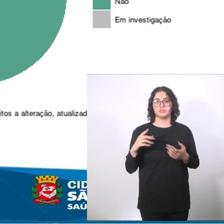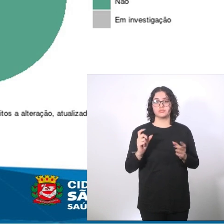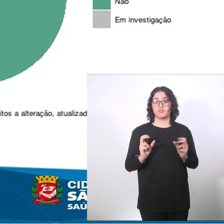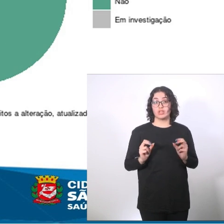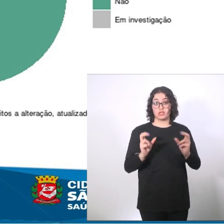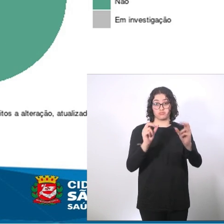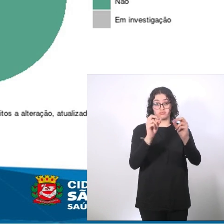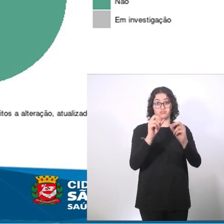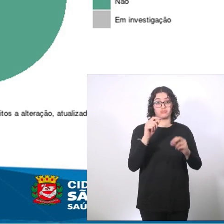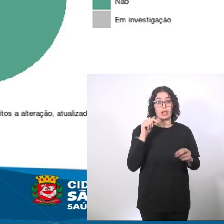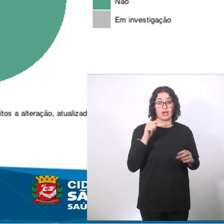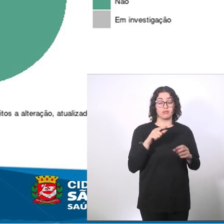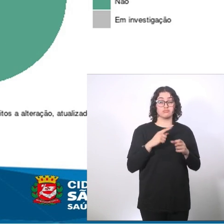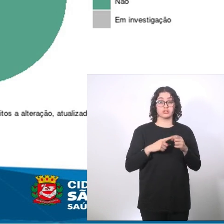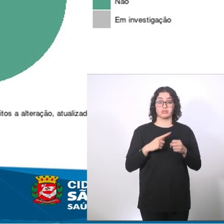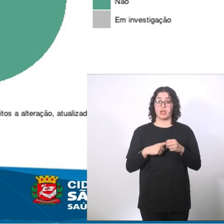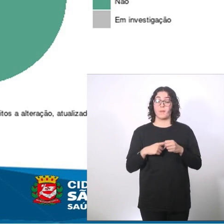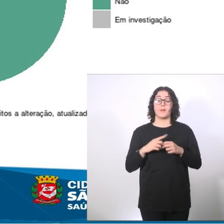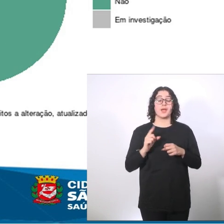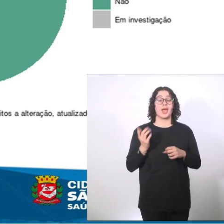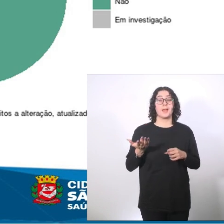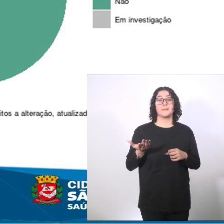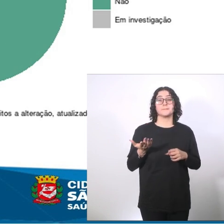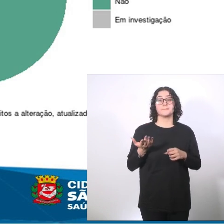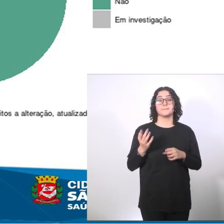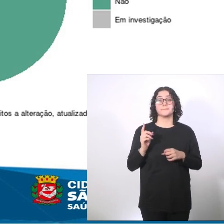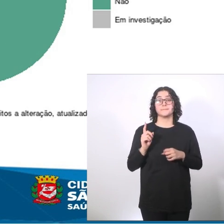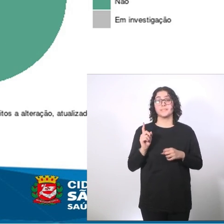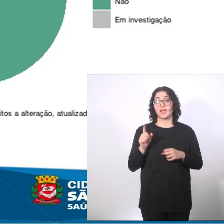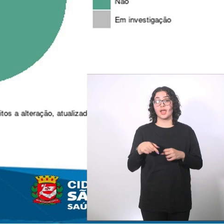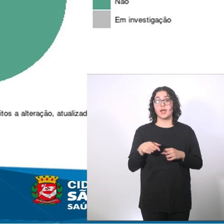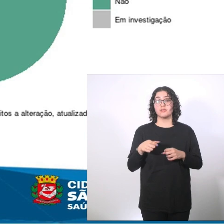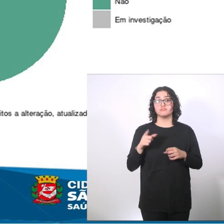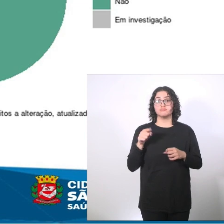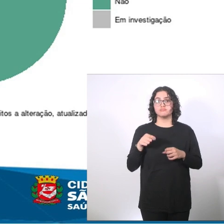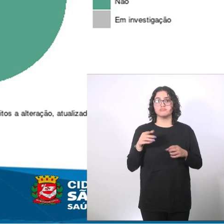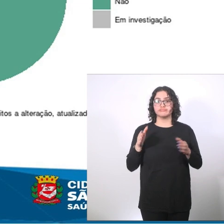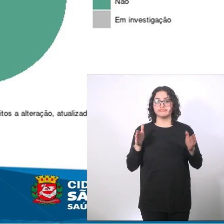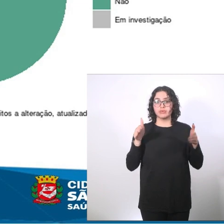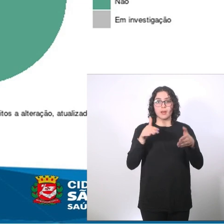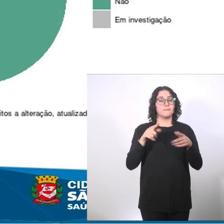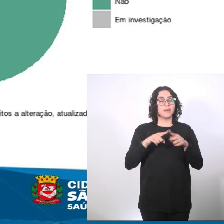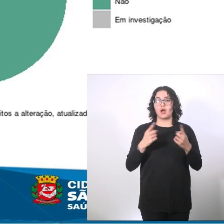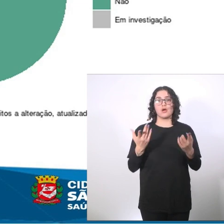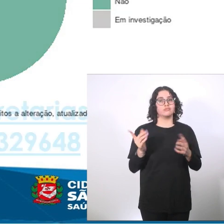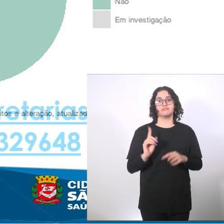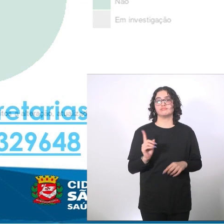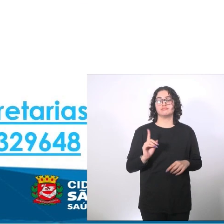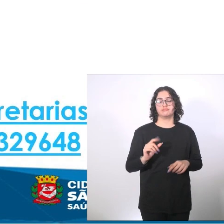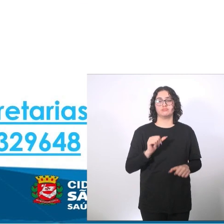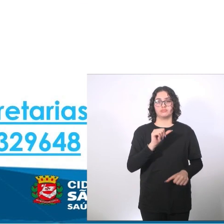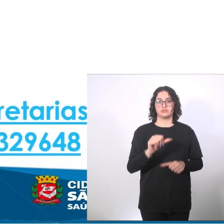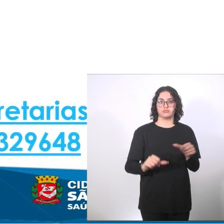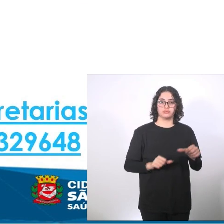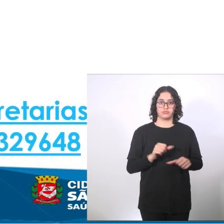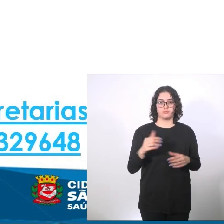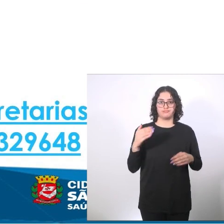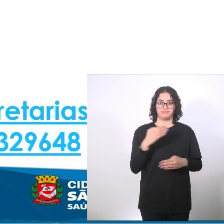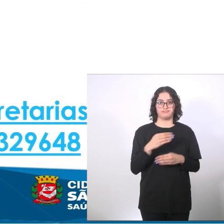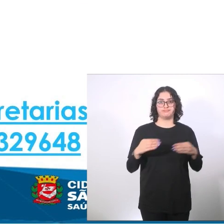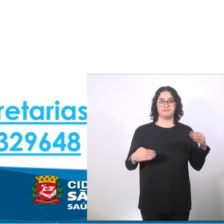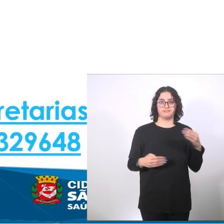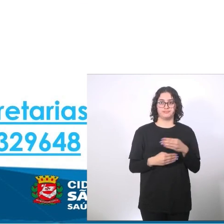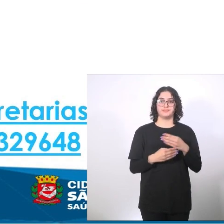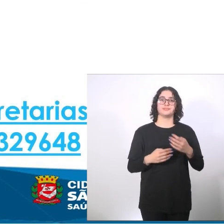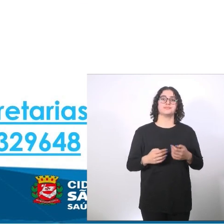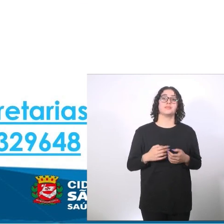no município, era sim o percentual principal e agora não mais. Próximo. E